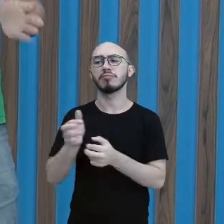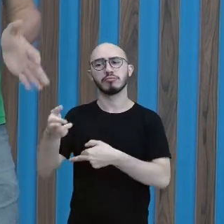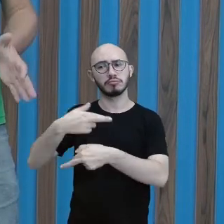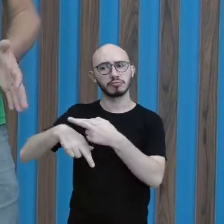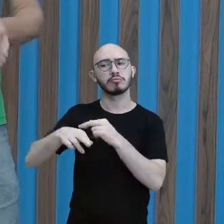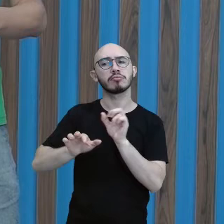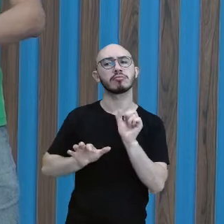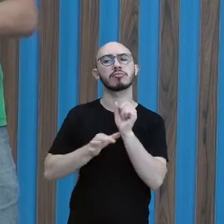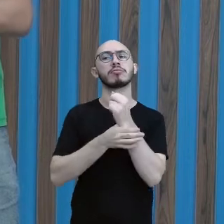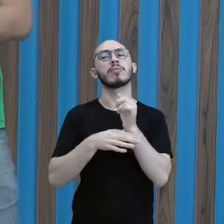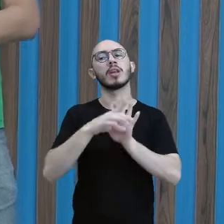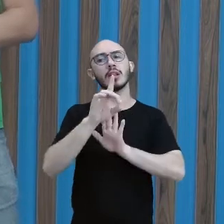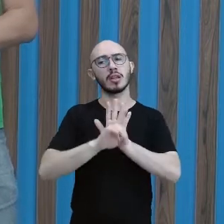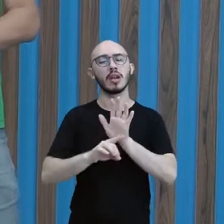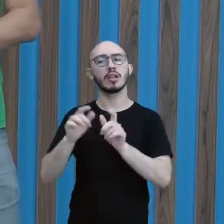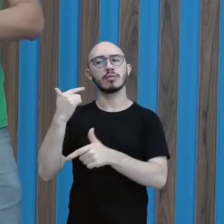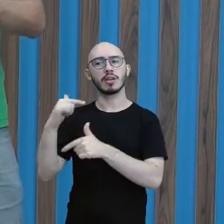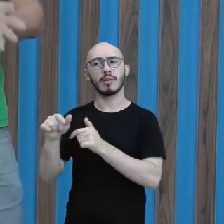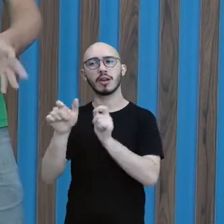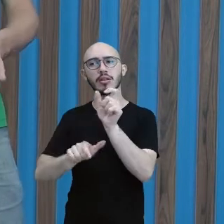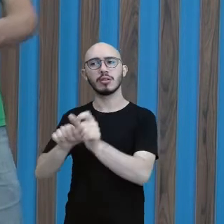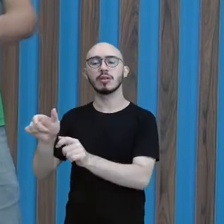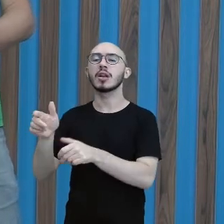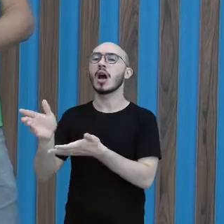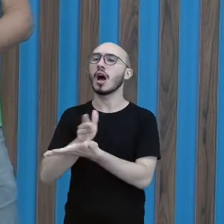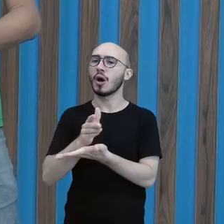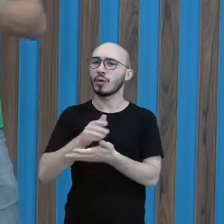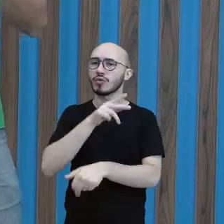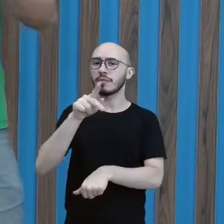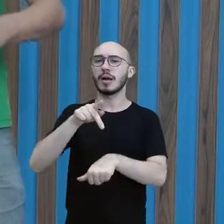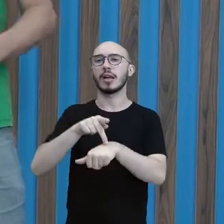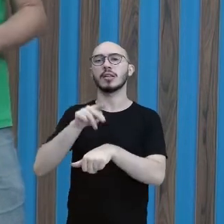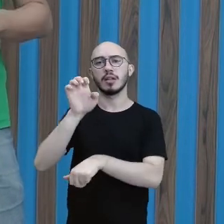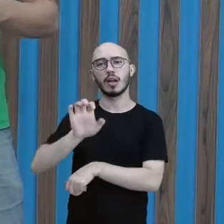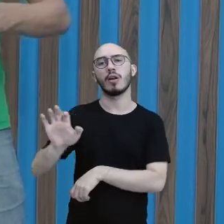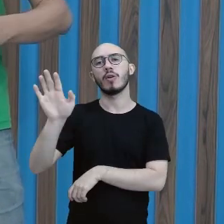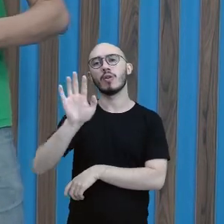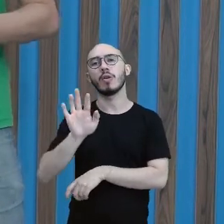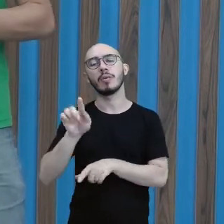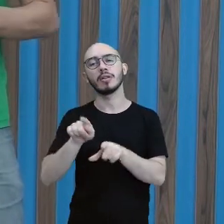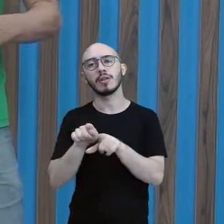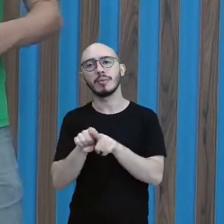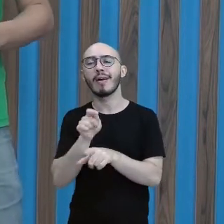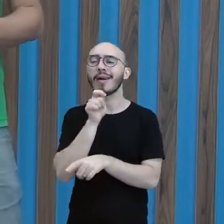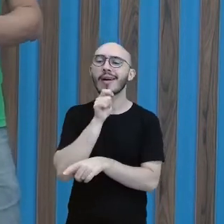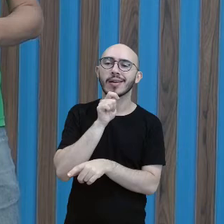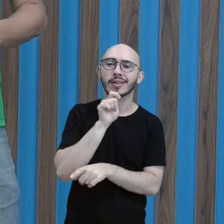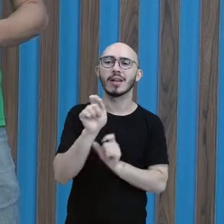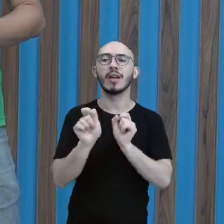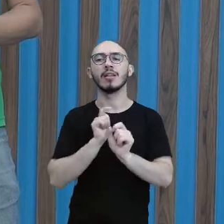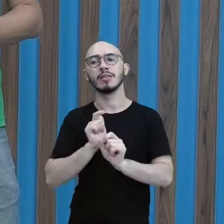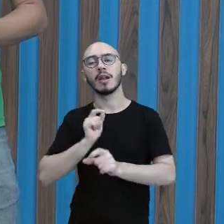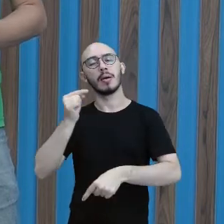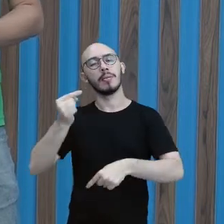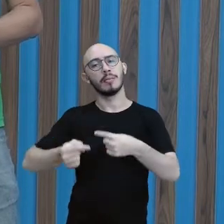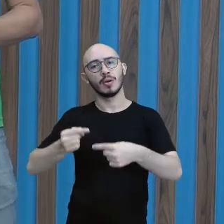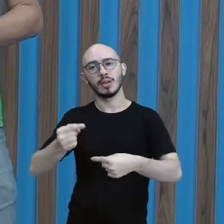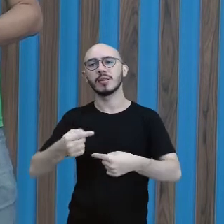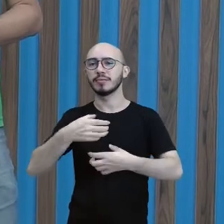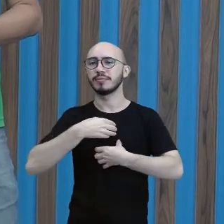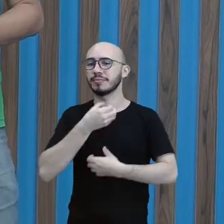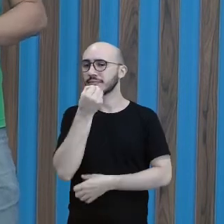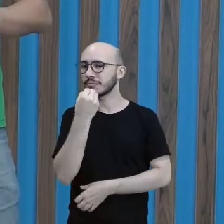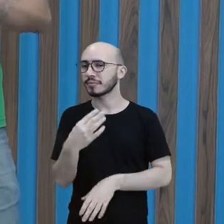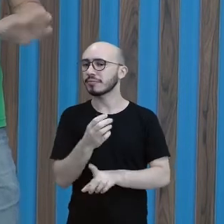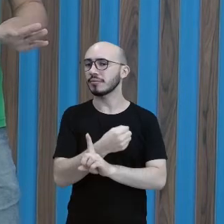termos de direitos para os trabalhadores e trabalhadoras em alguns países europeus que ainda, né, de algum modo, seguem essa política do bem-estar social,